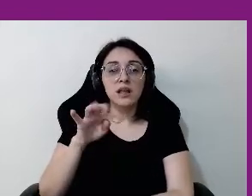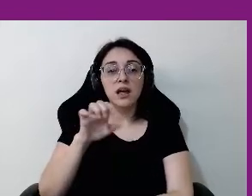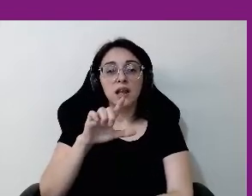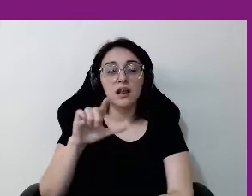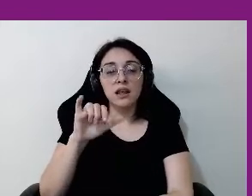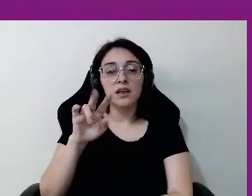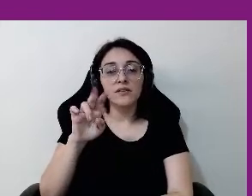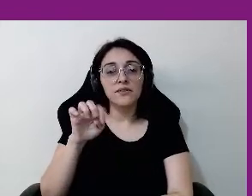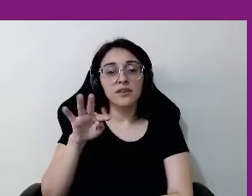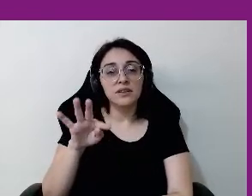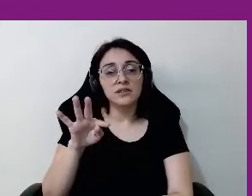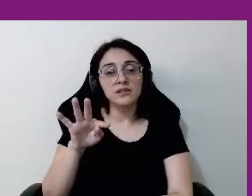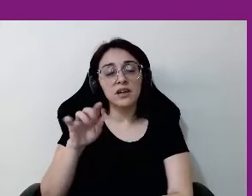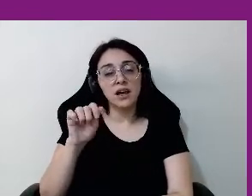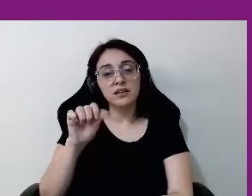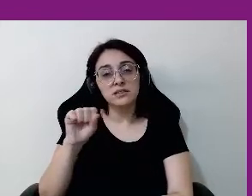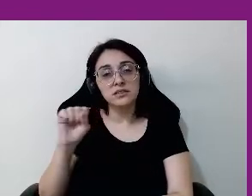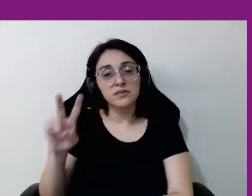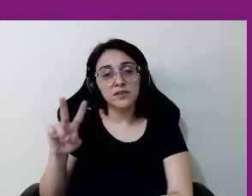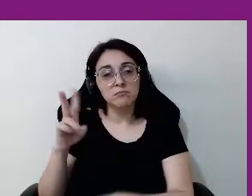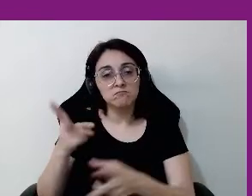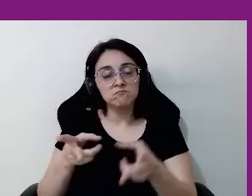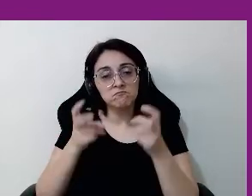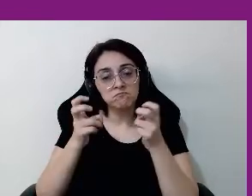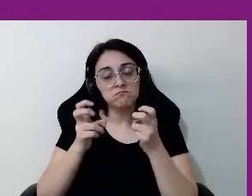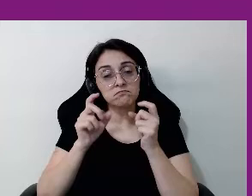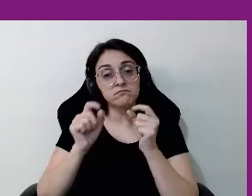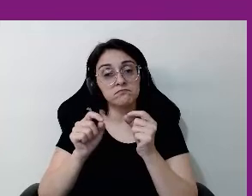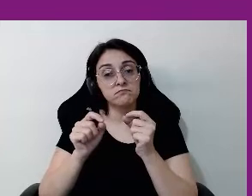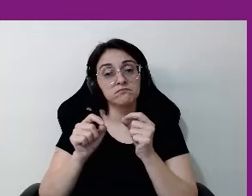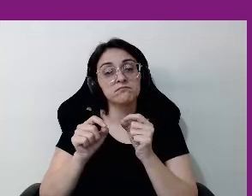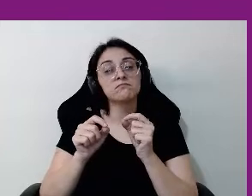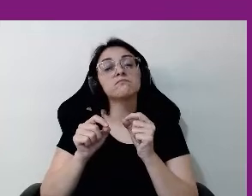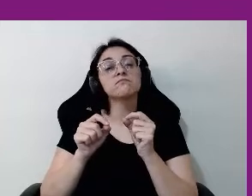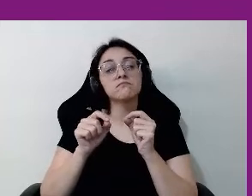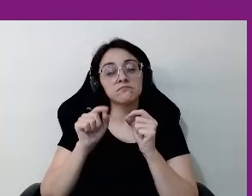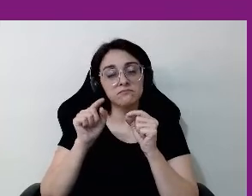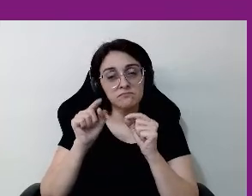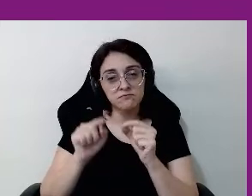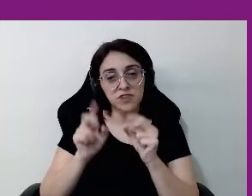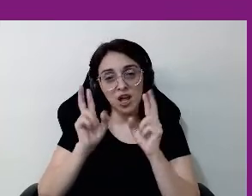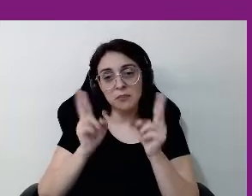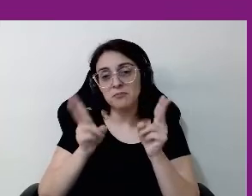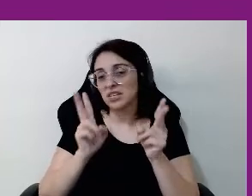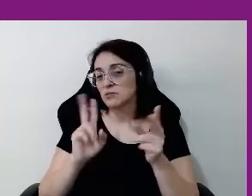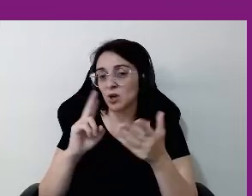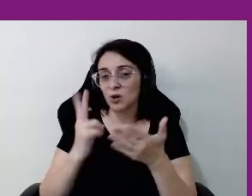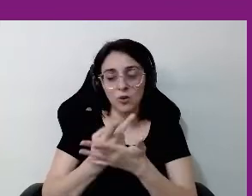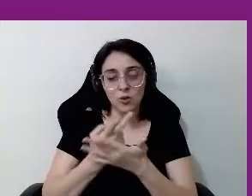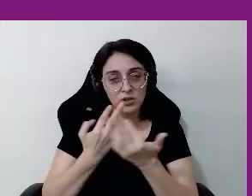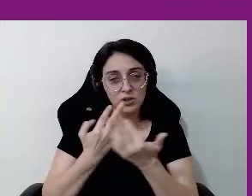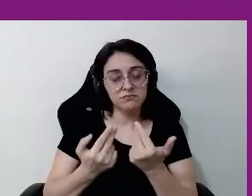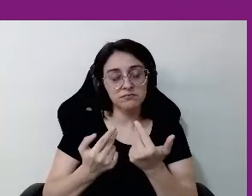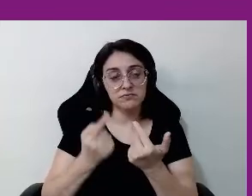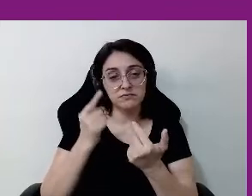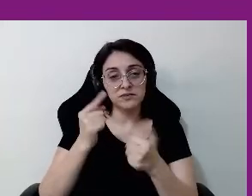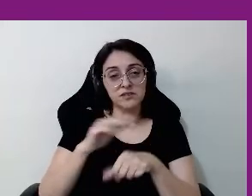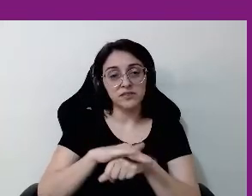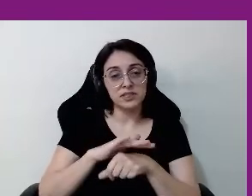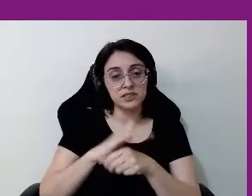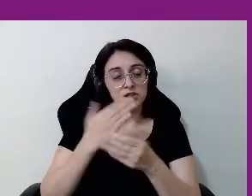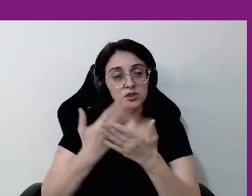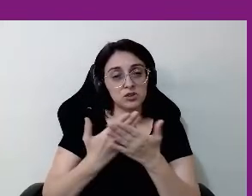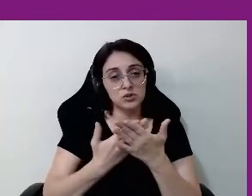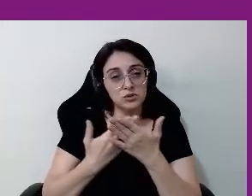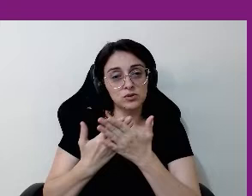ASV. E o que nós observamos é exatamente o mesmo acontecendo. Fizemos esse estudo